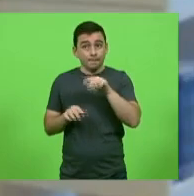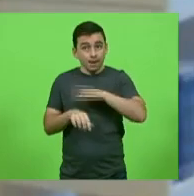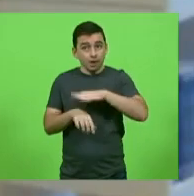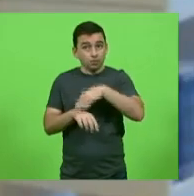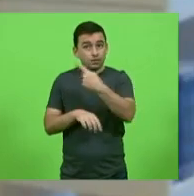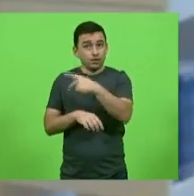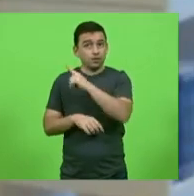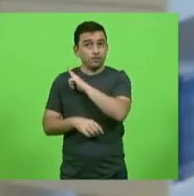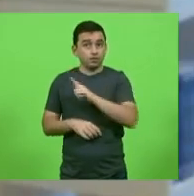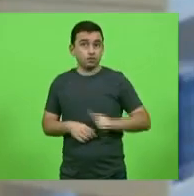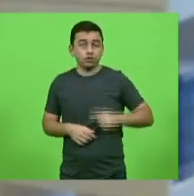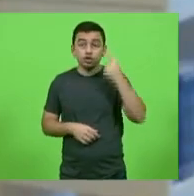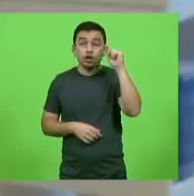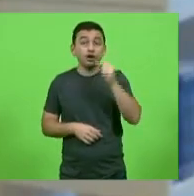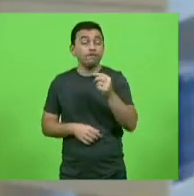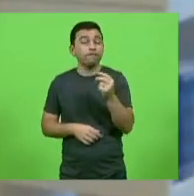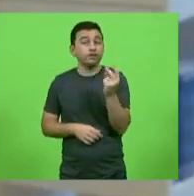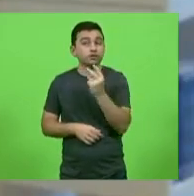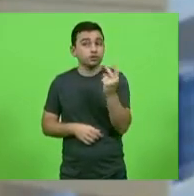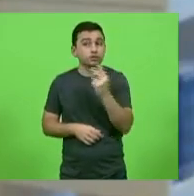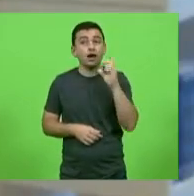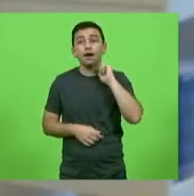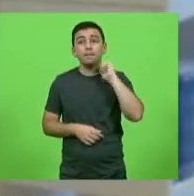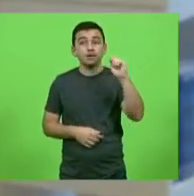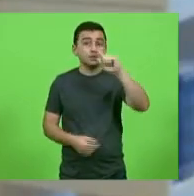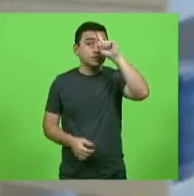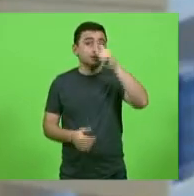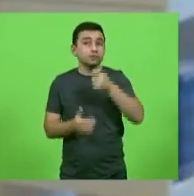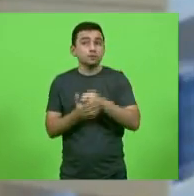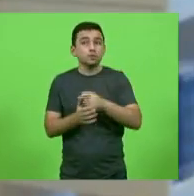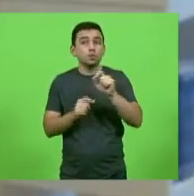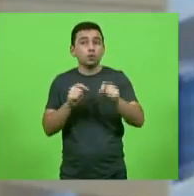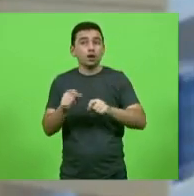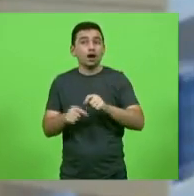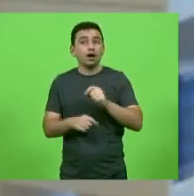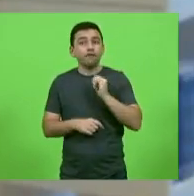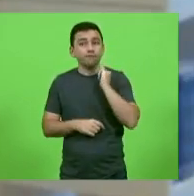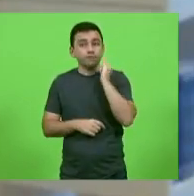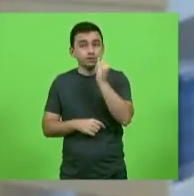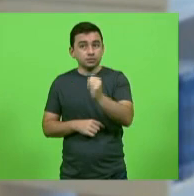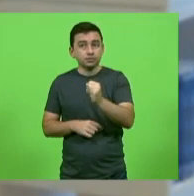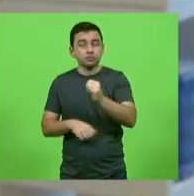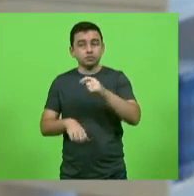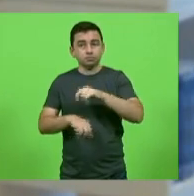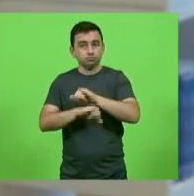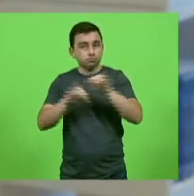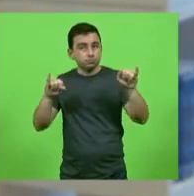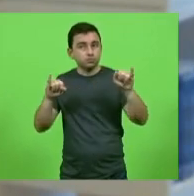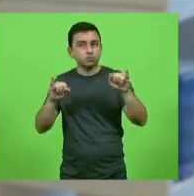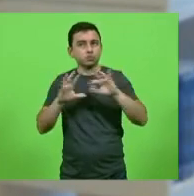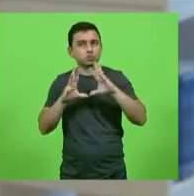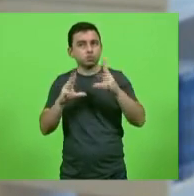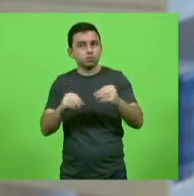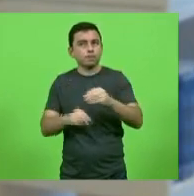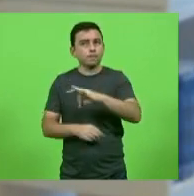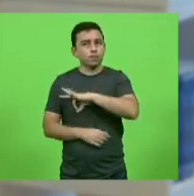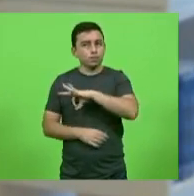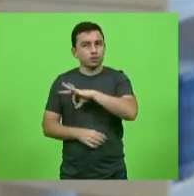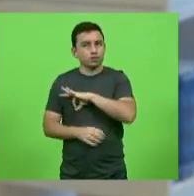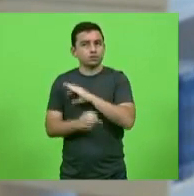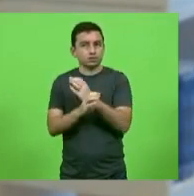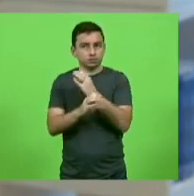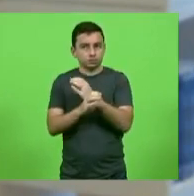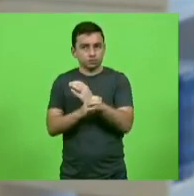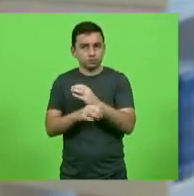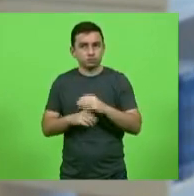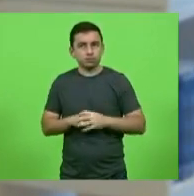em 22 de abril quem determinou que fossem noticiados os fatos à Polícia Civil do Estado, na pessoa